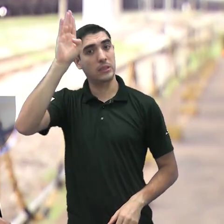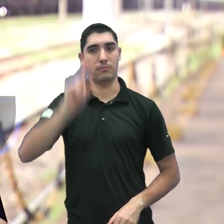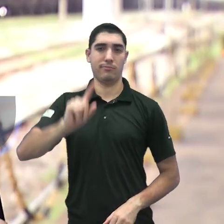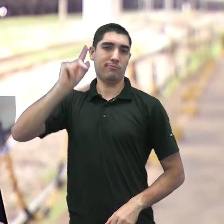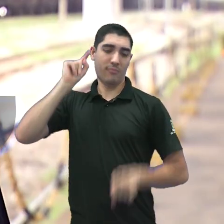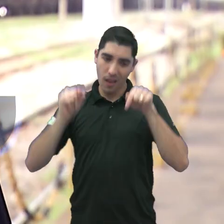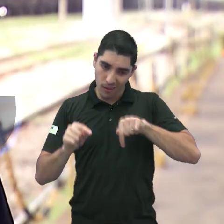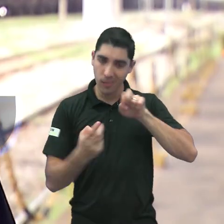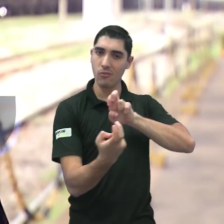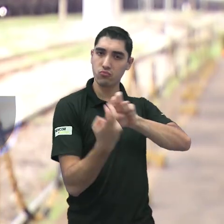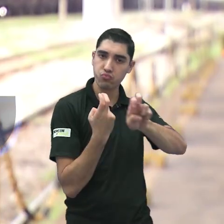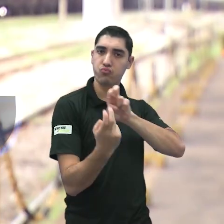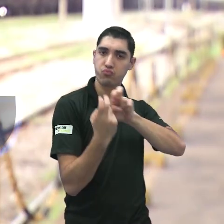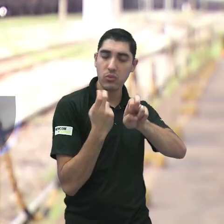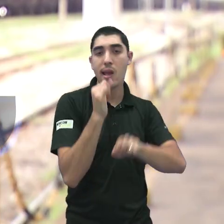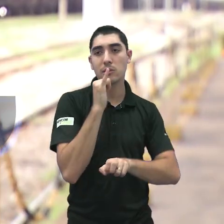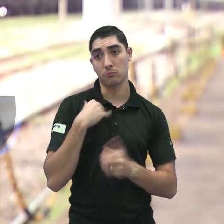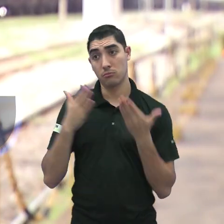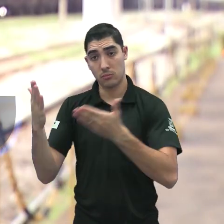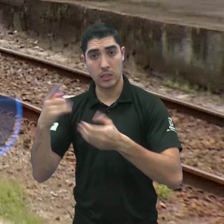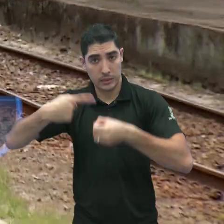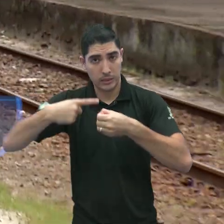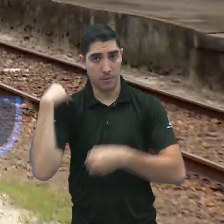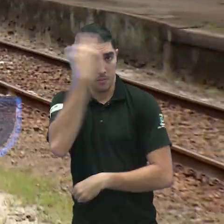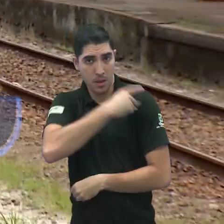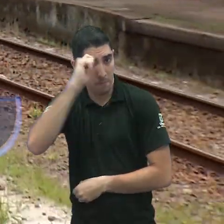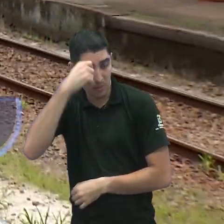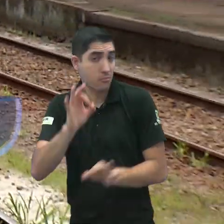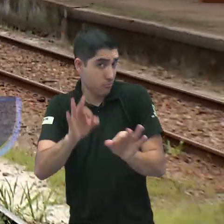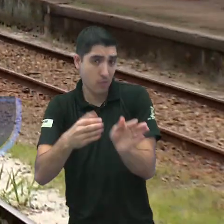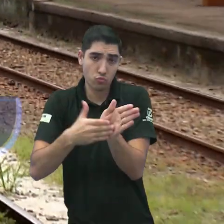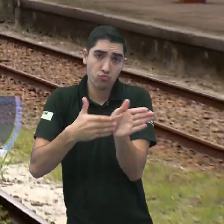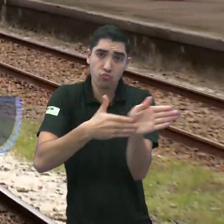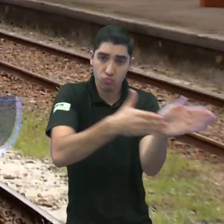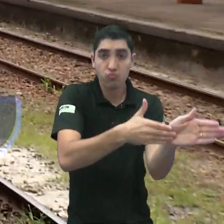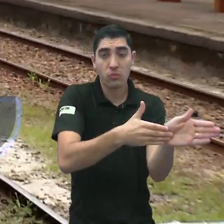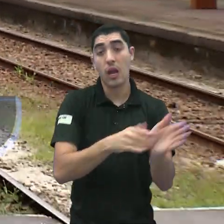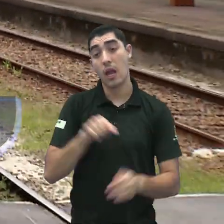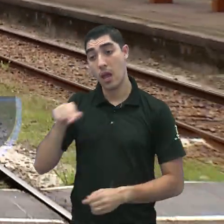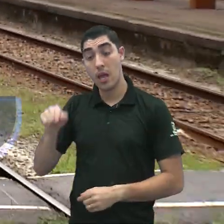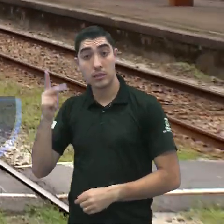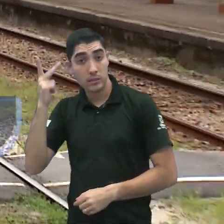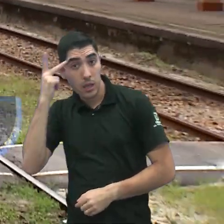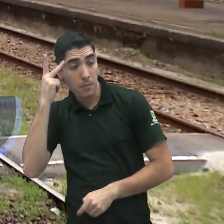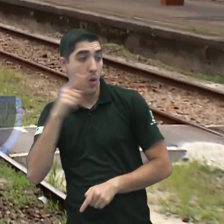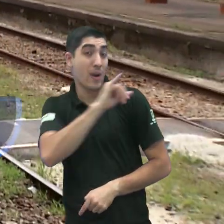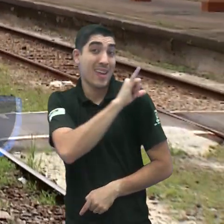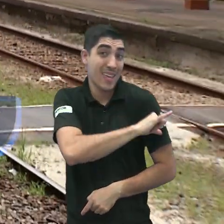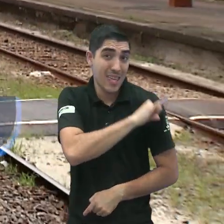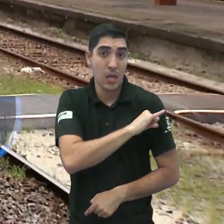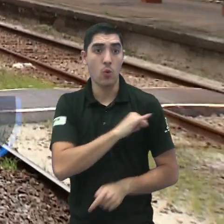aqui, né? Era o trem. Você ia para Aparecida? Ia de trem. Era o elo de ligação entre São Paulo e o Rio de Janeiro. Então era